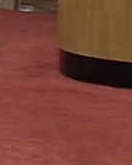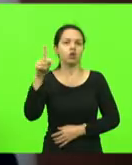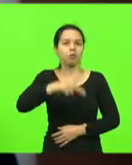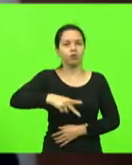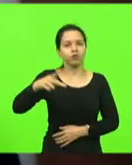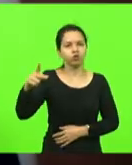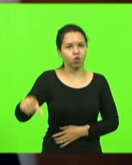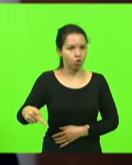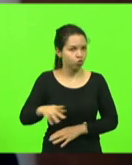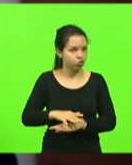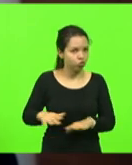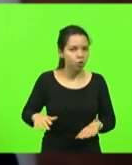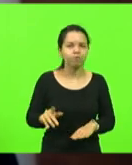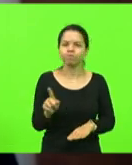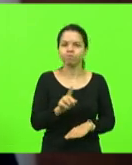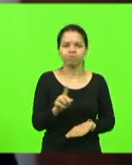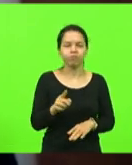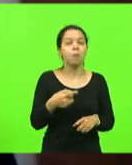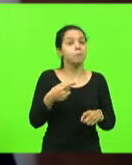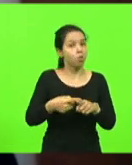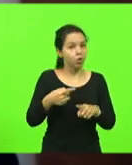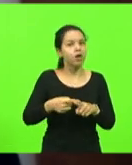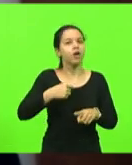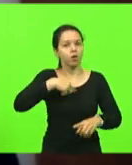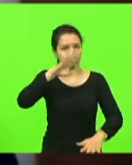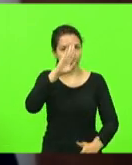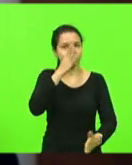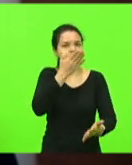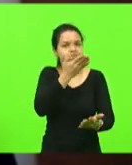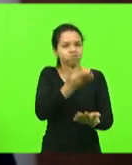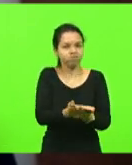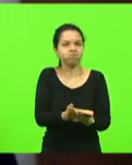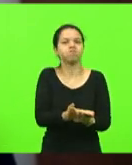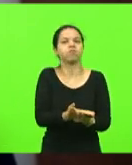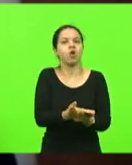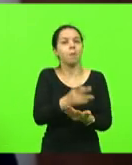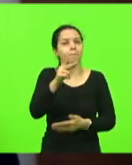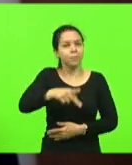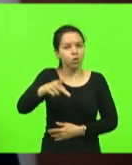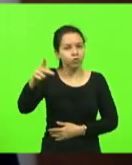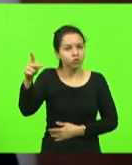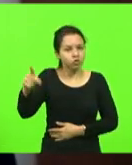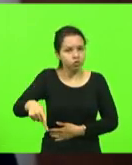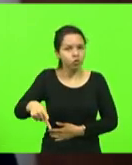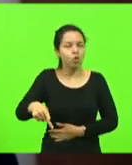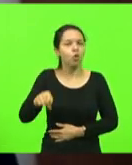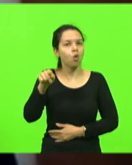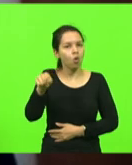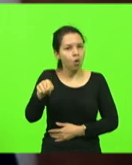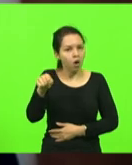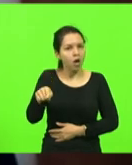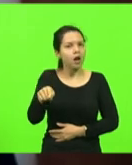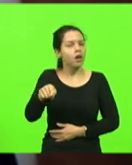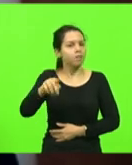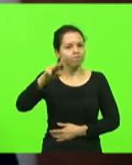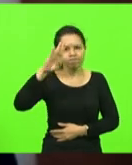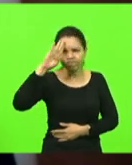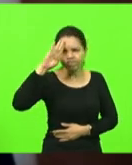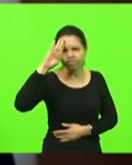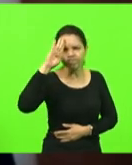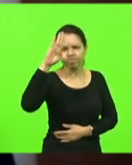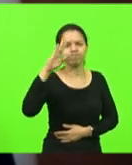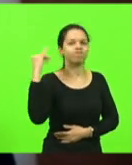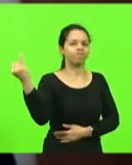profissional. Firmemente acredito que professor segue sendo a peça-chave para a melhoria